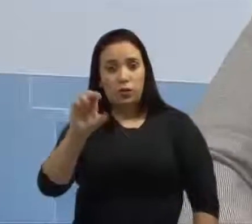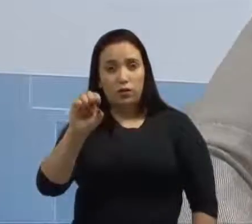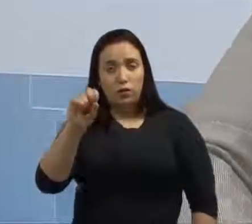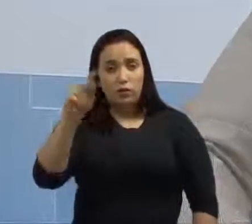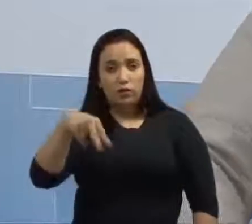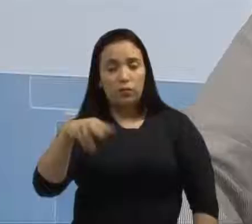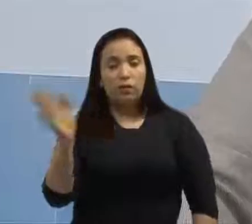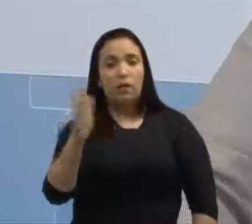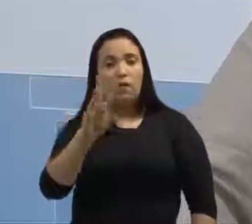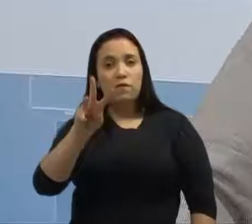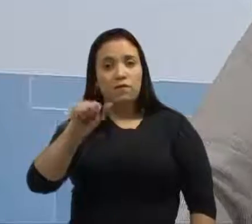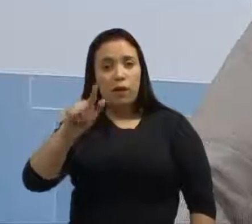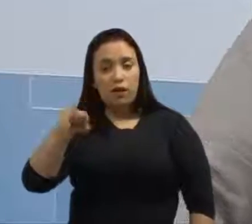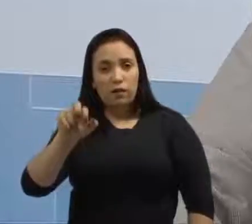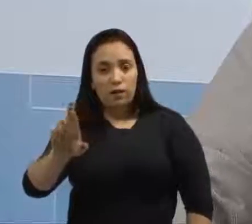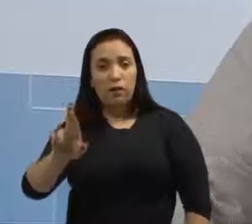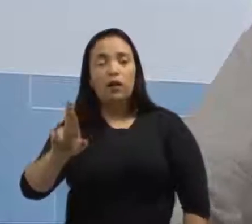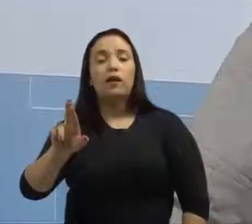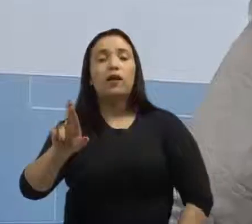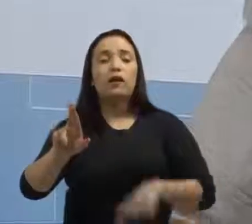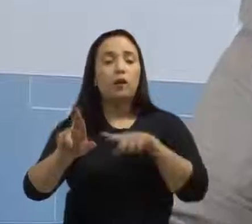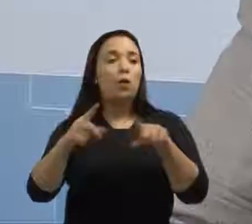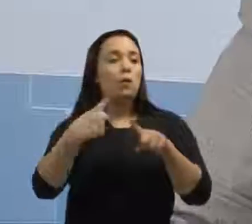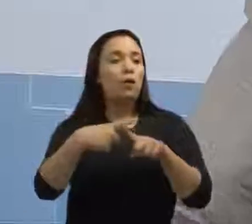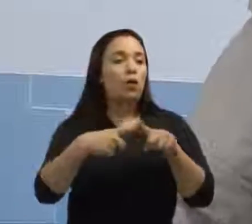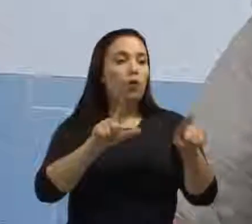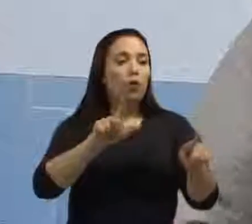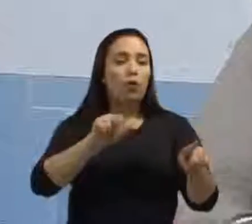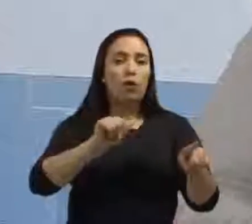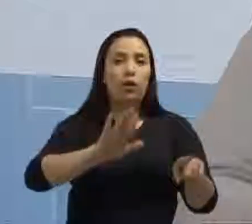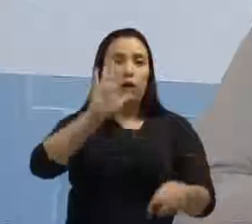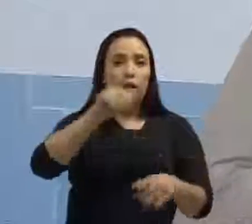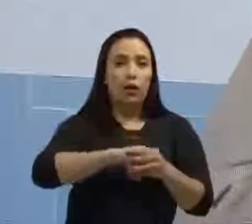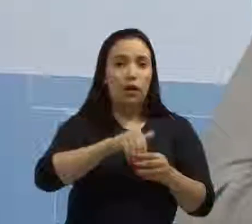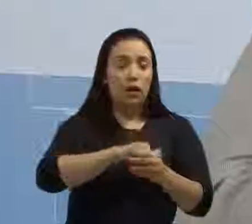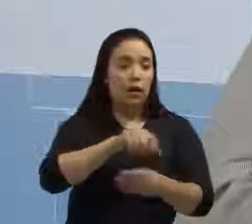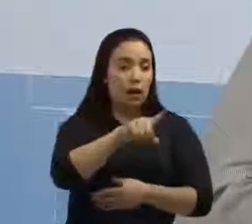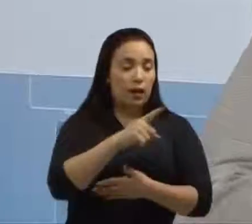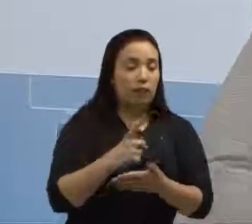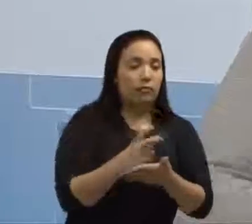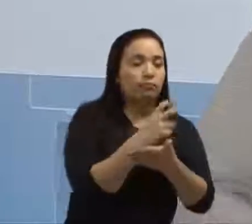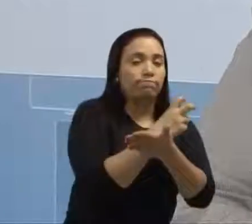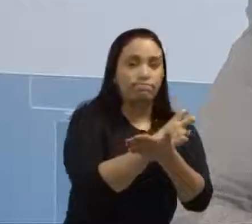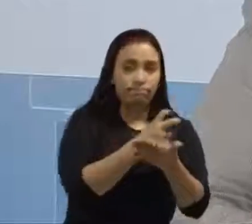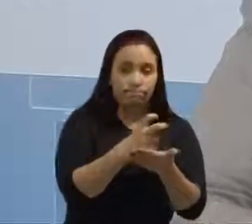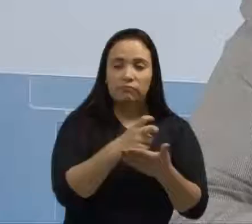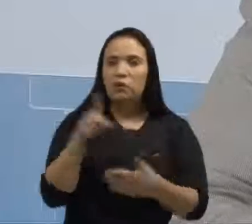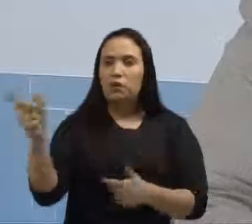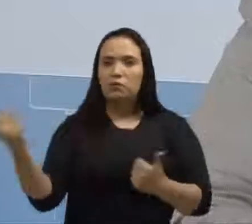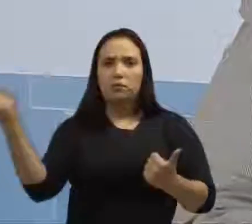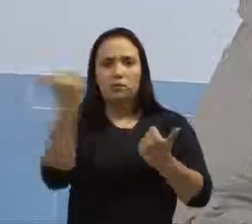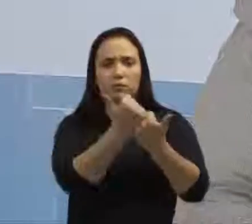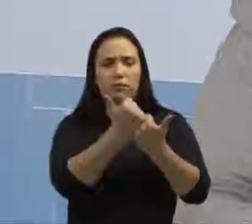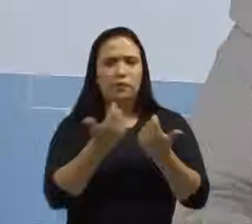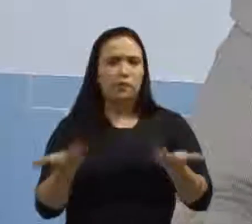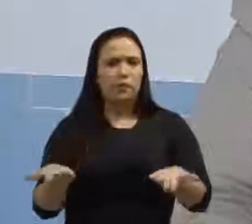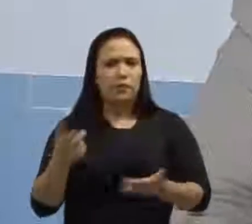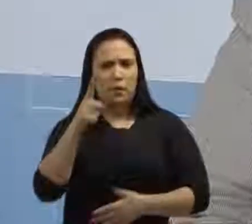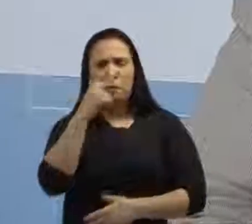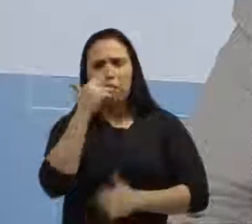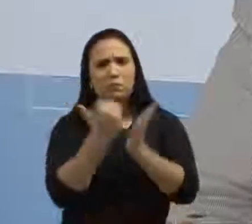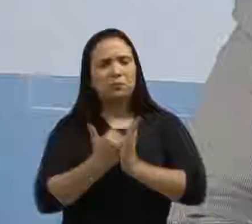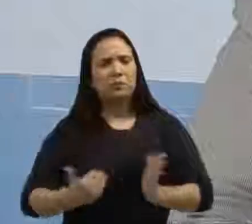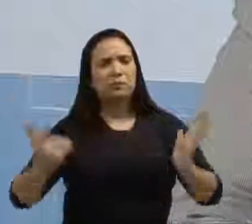Wagner foi feita a operação contra o Jacques Wagner porque o Lula disse que se ele fosse candidato, o candidato é Jacques Wagner. Aí, pessoas, vocês estão